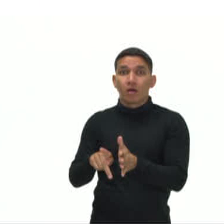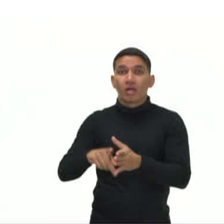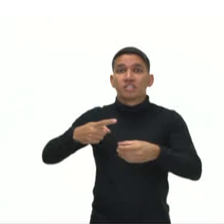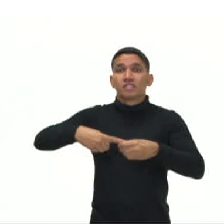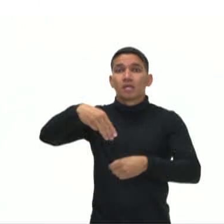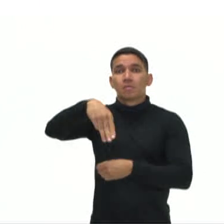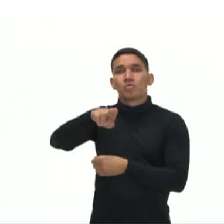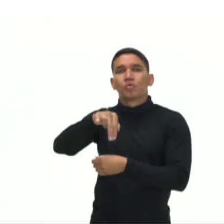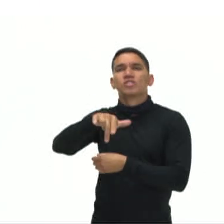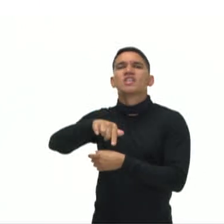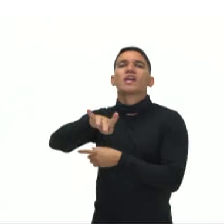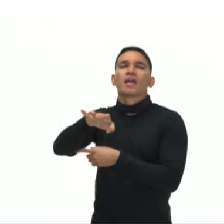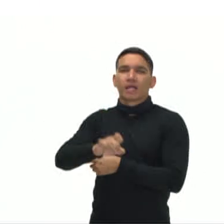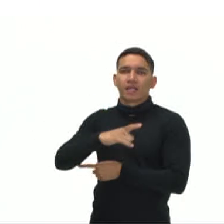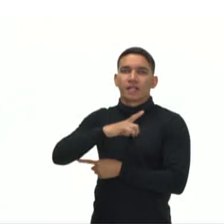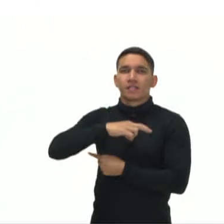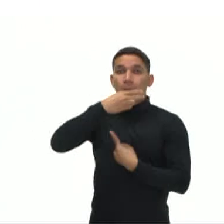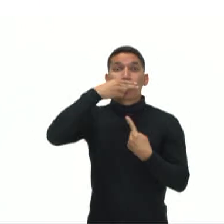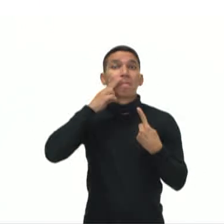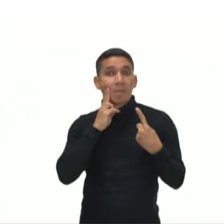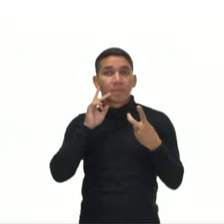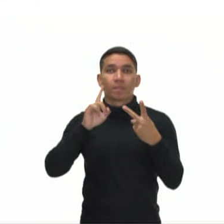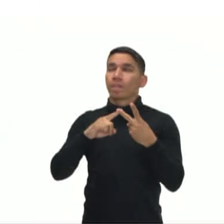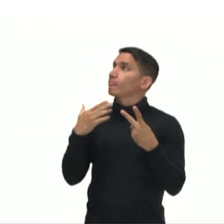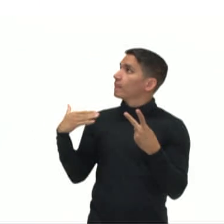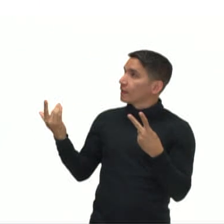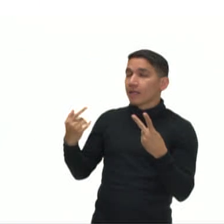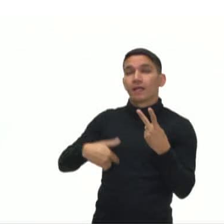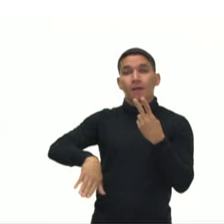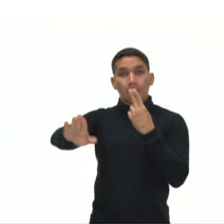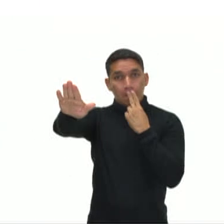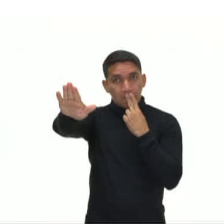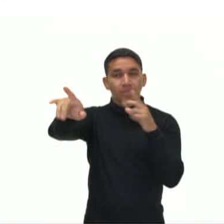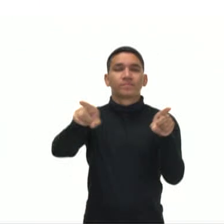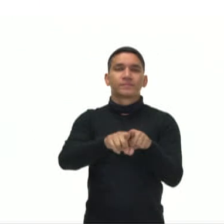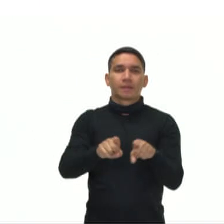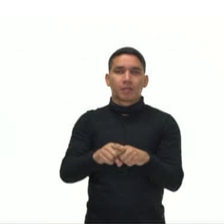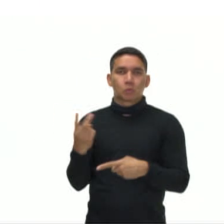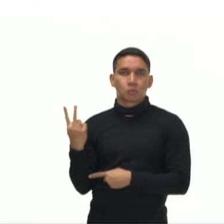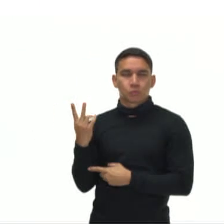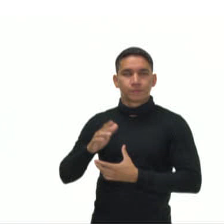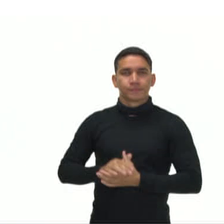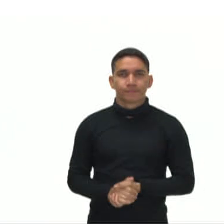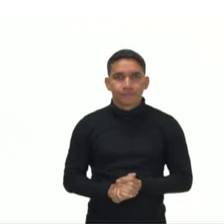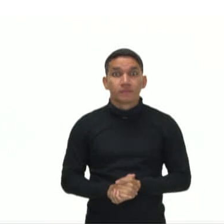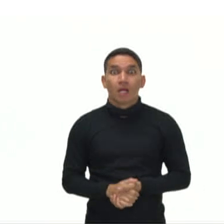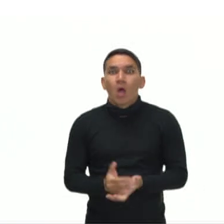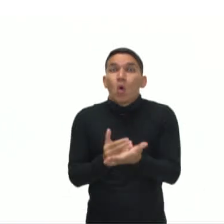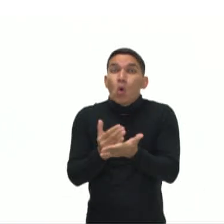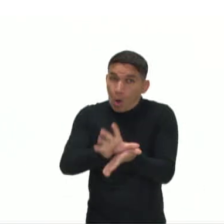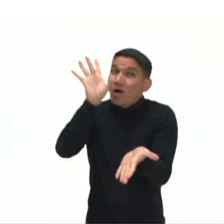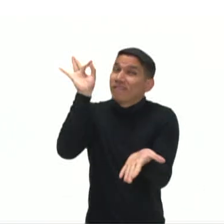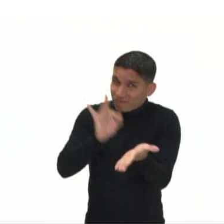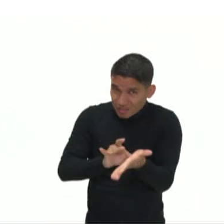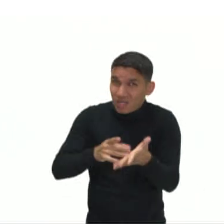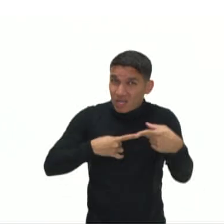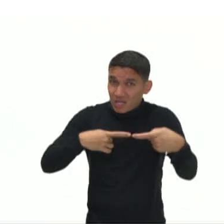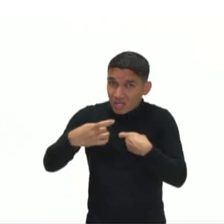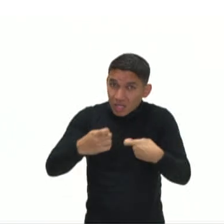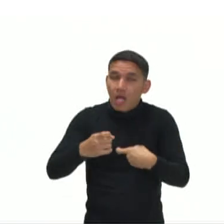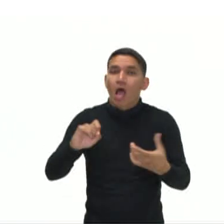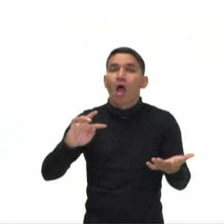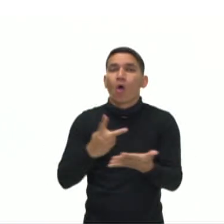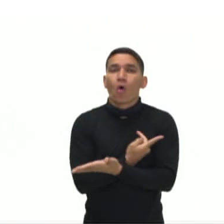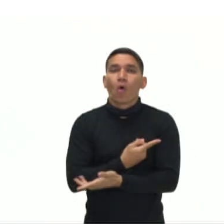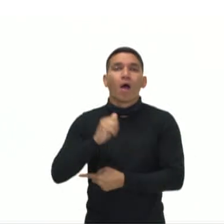Mussolini, mais à esquerda, e Adolf Hitler, mais à direita da sua tela. O início real da guerra foi em